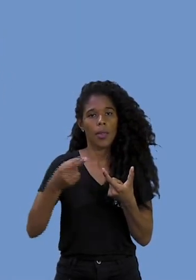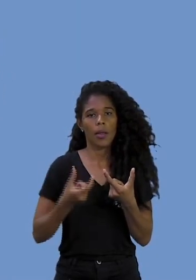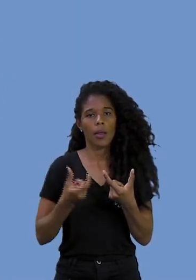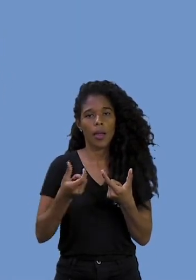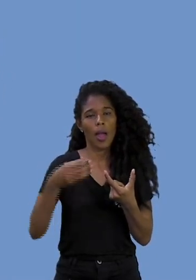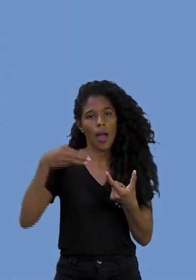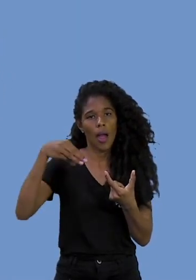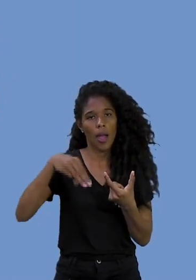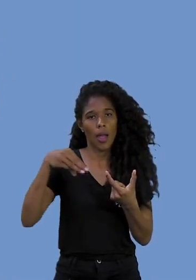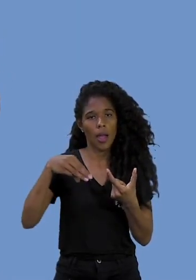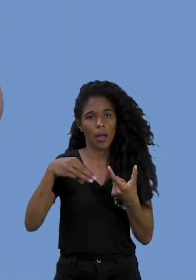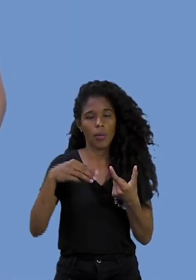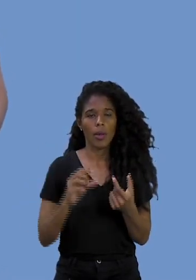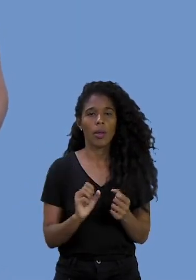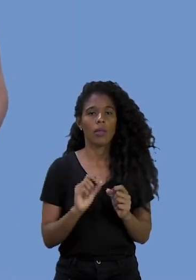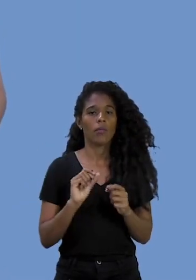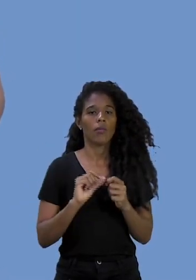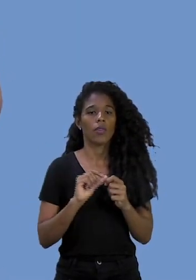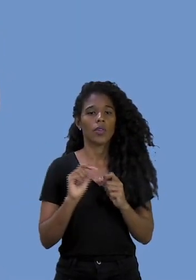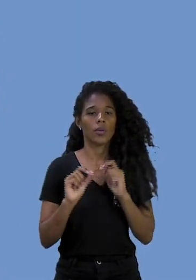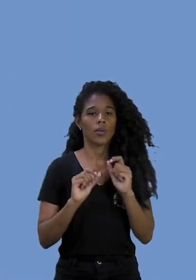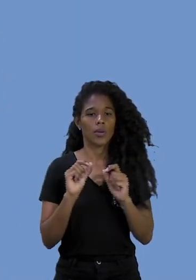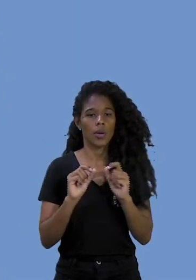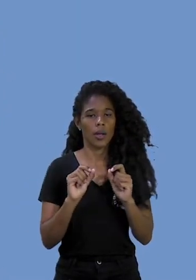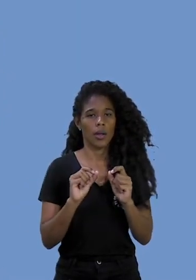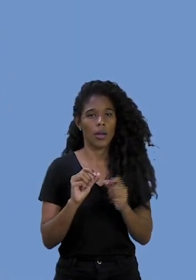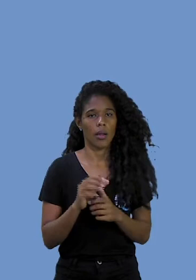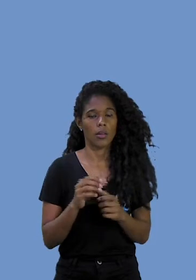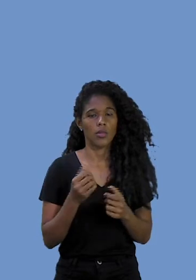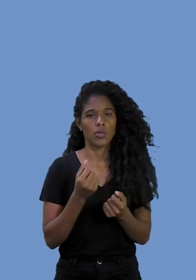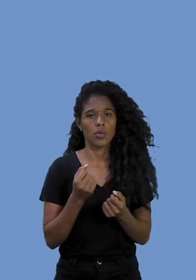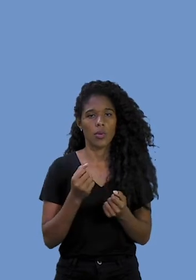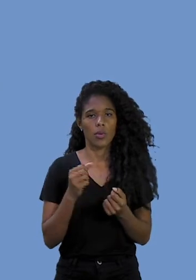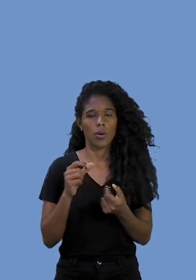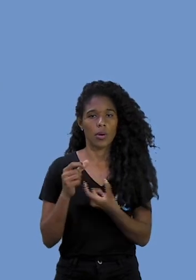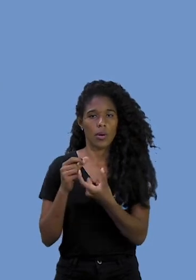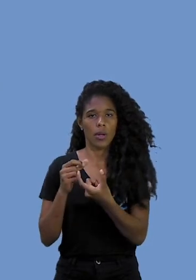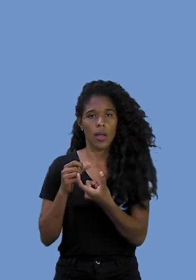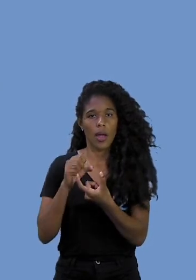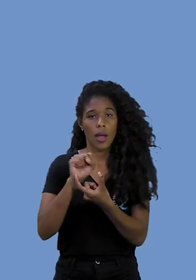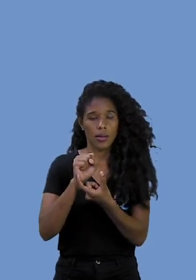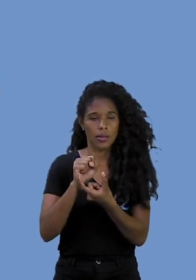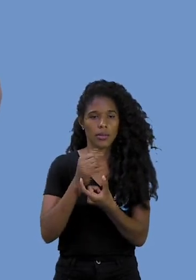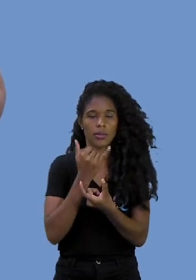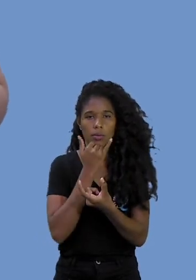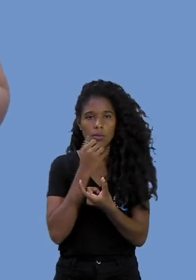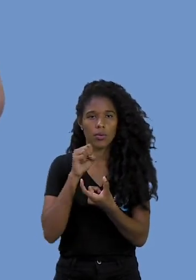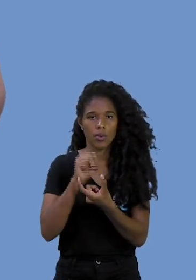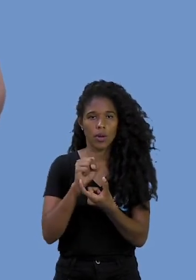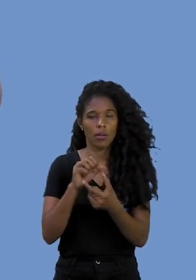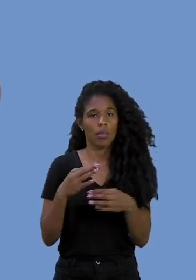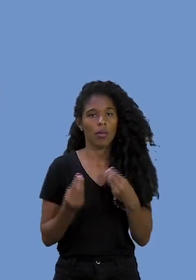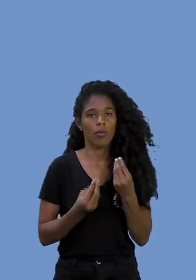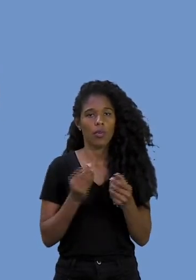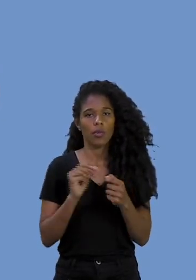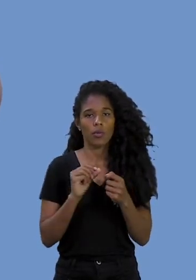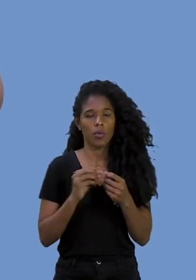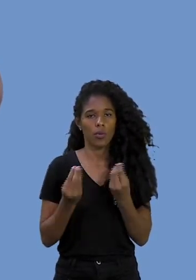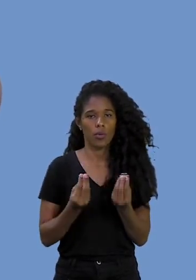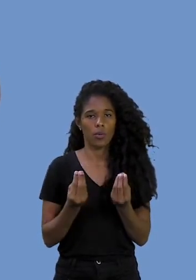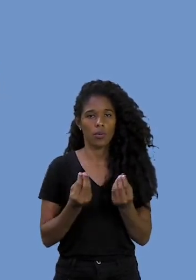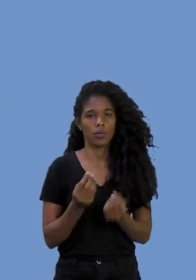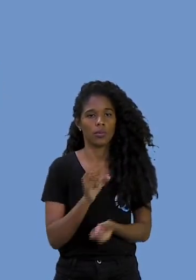termina em consoante e o segundo elemento começa com vogal. Quais os exemplos,